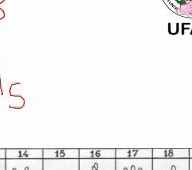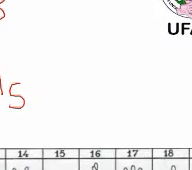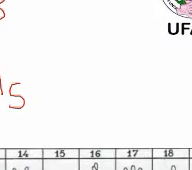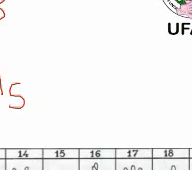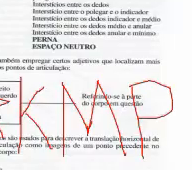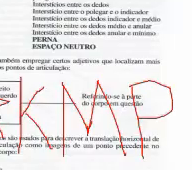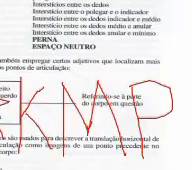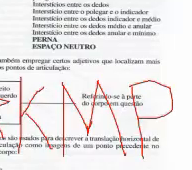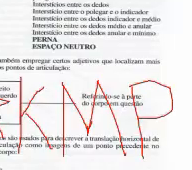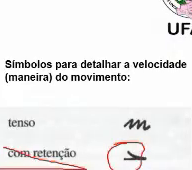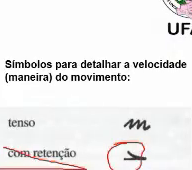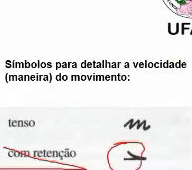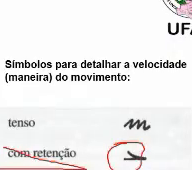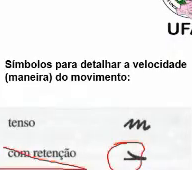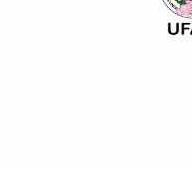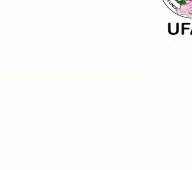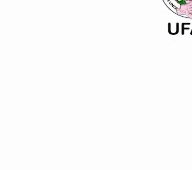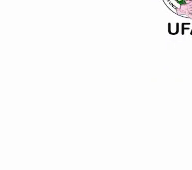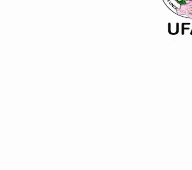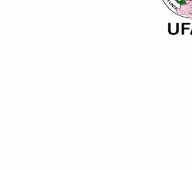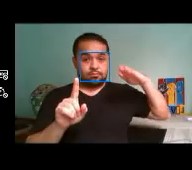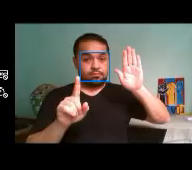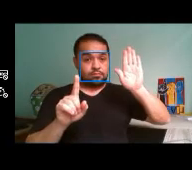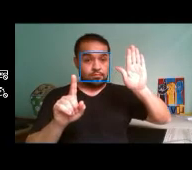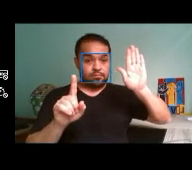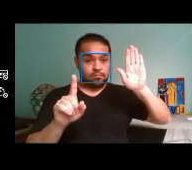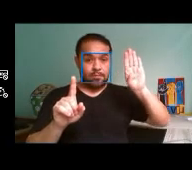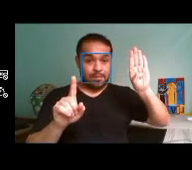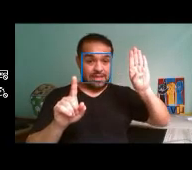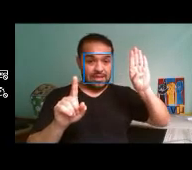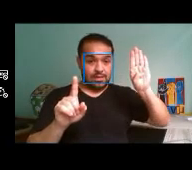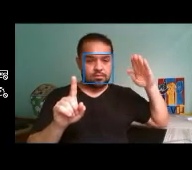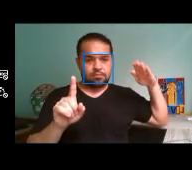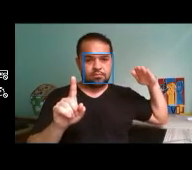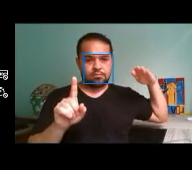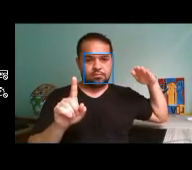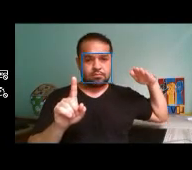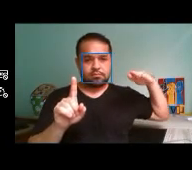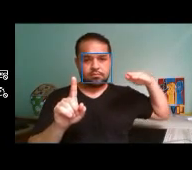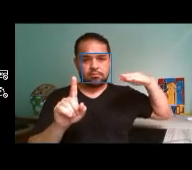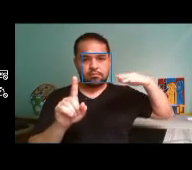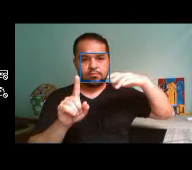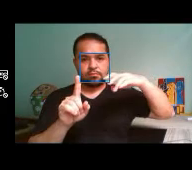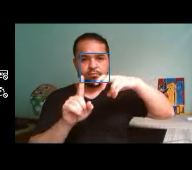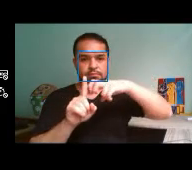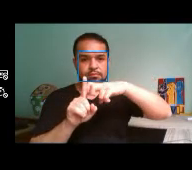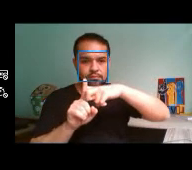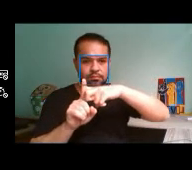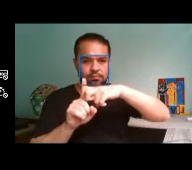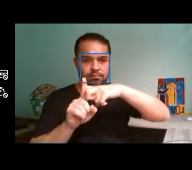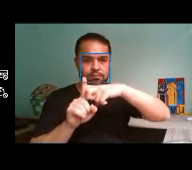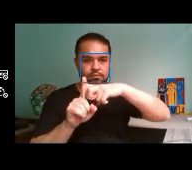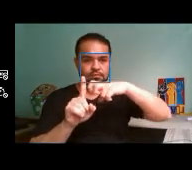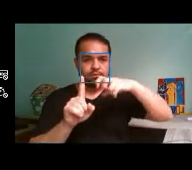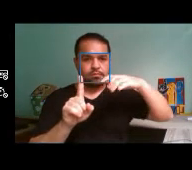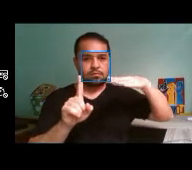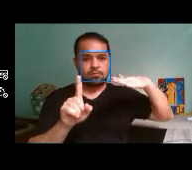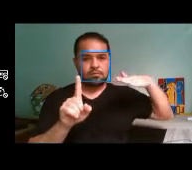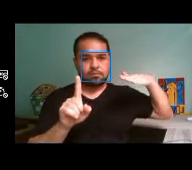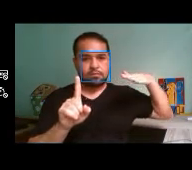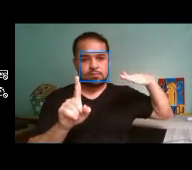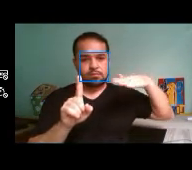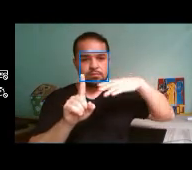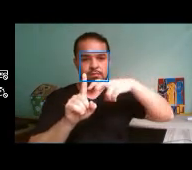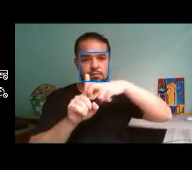é duas configurações numa mão só. Veja, então a gente já sabe qual é a configuração, é essa que muda para